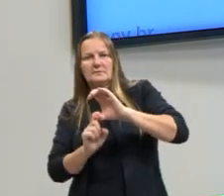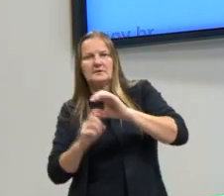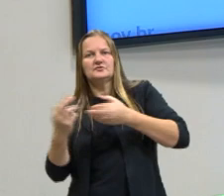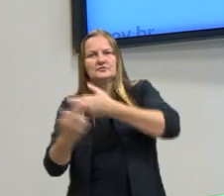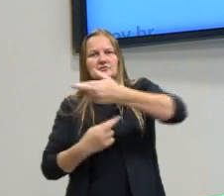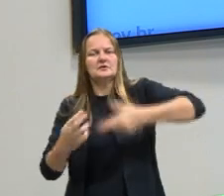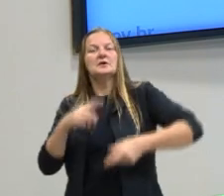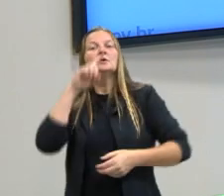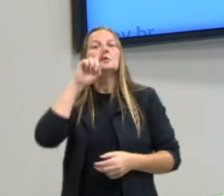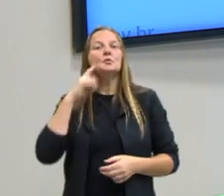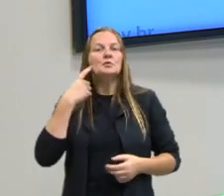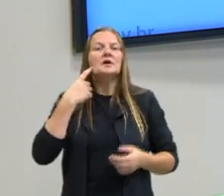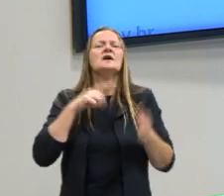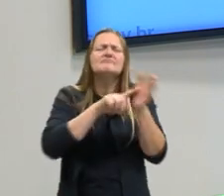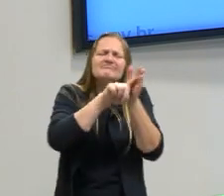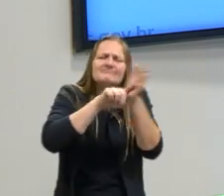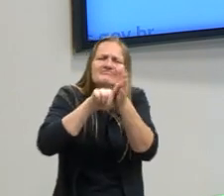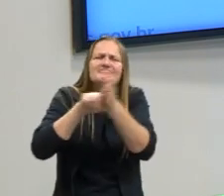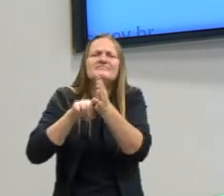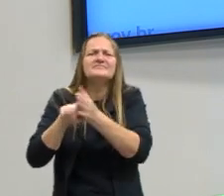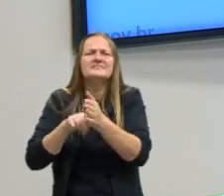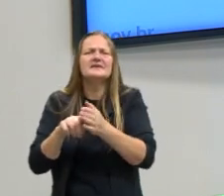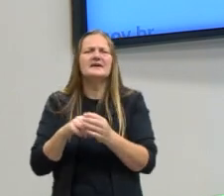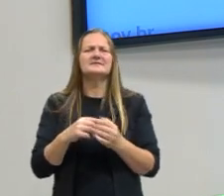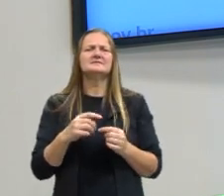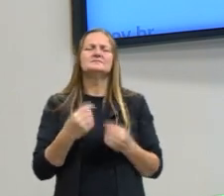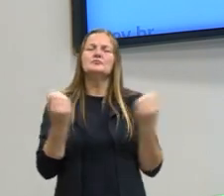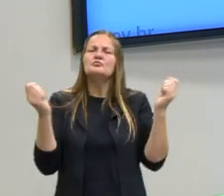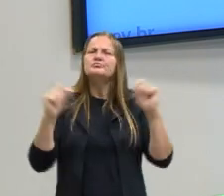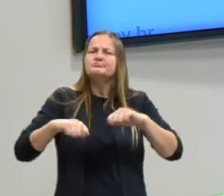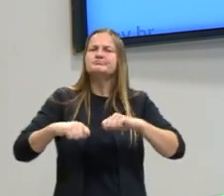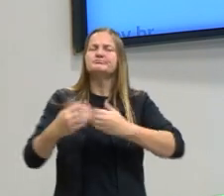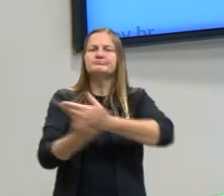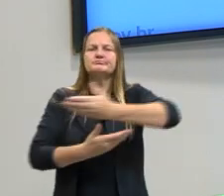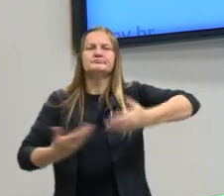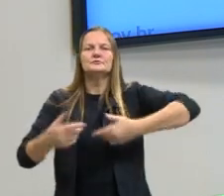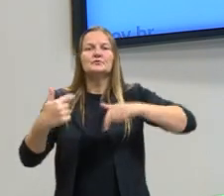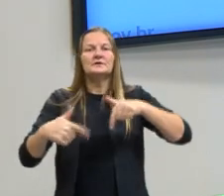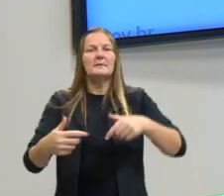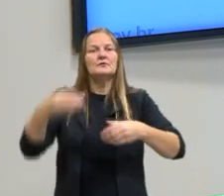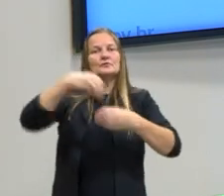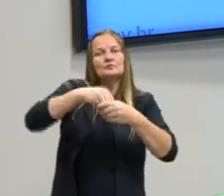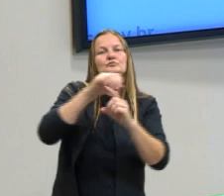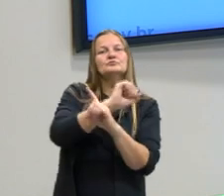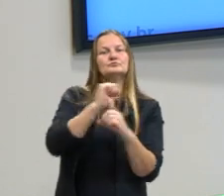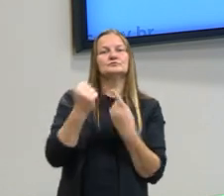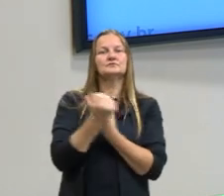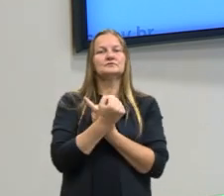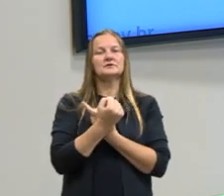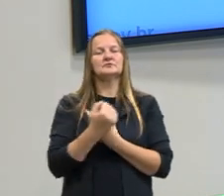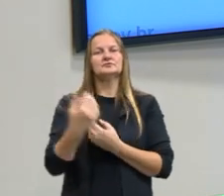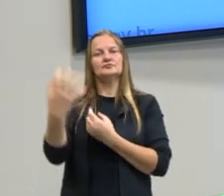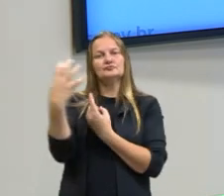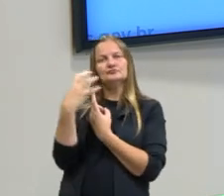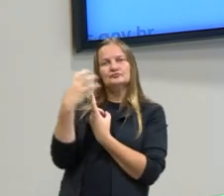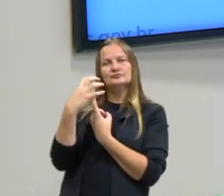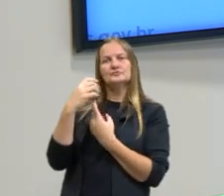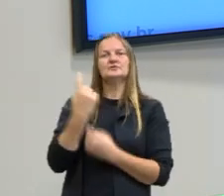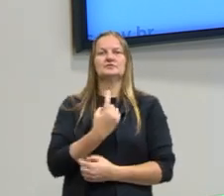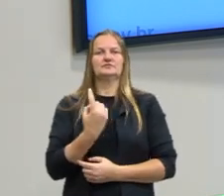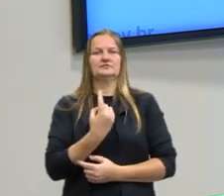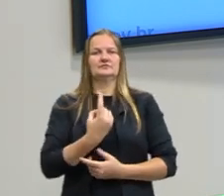forma que o duro cá Envia que as possibilidades do trabalho da sociedade intervir sobre